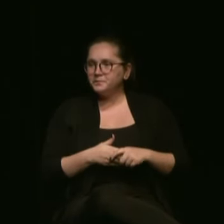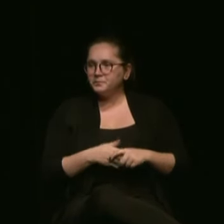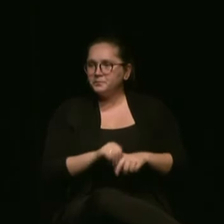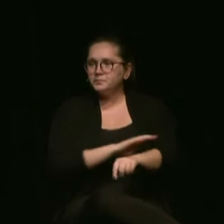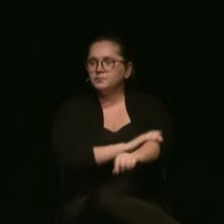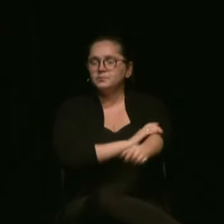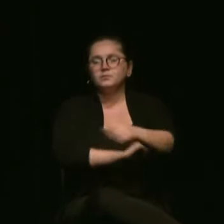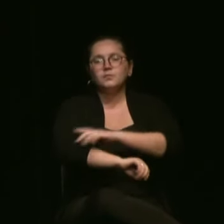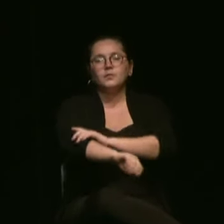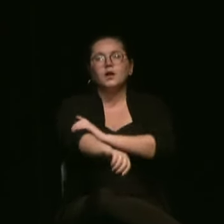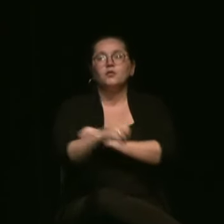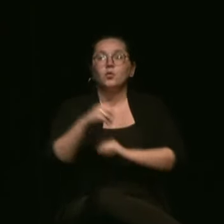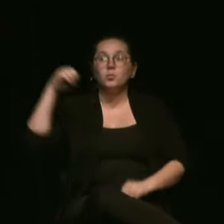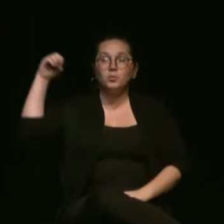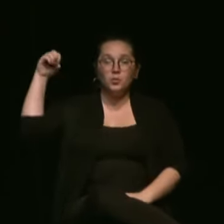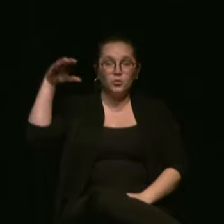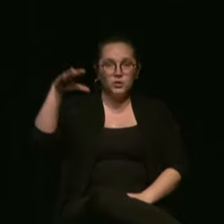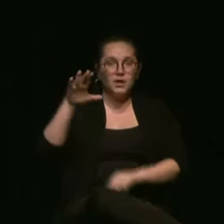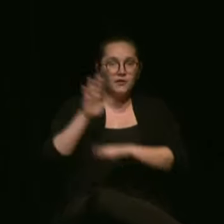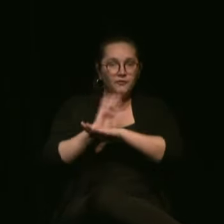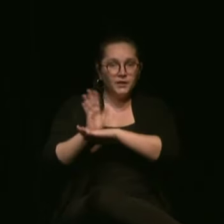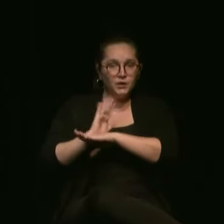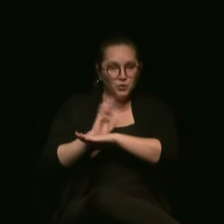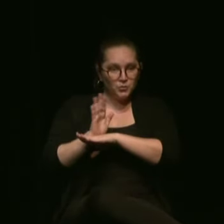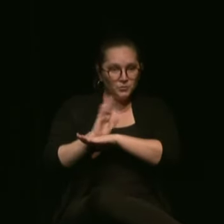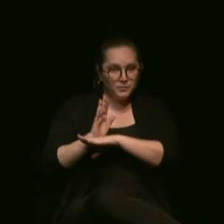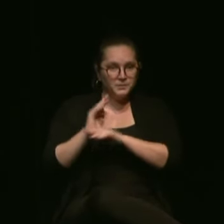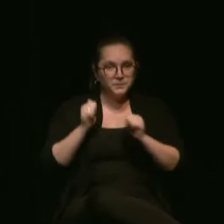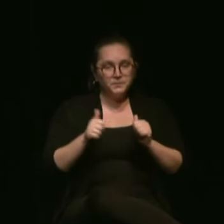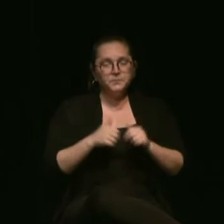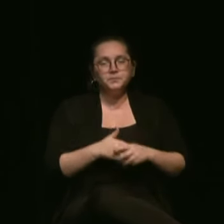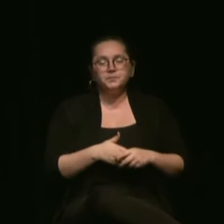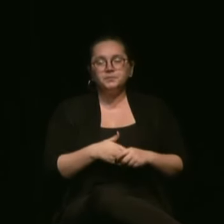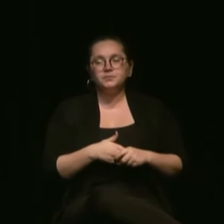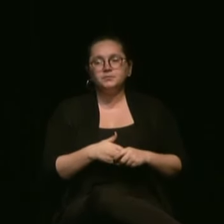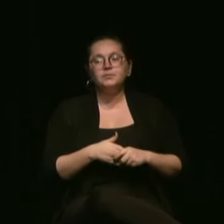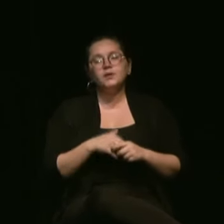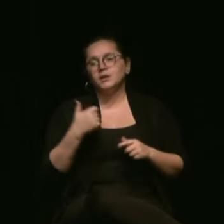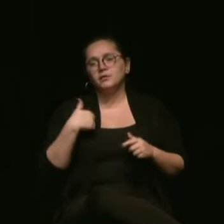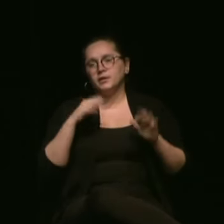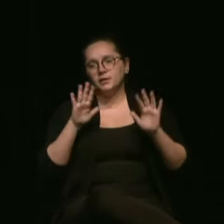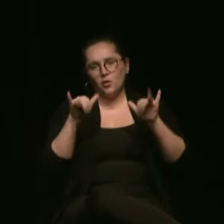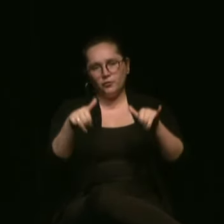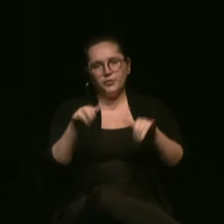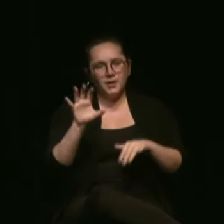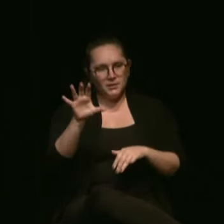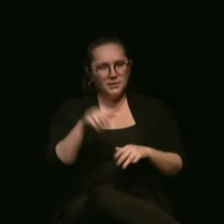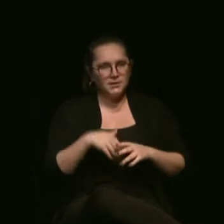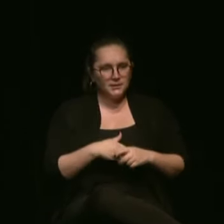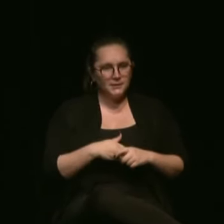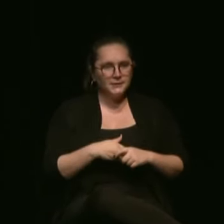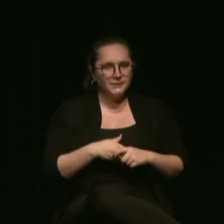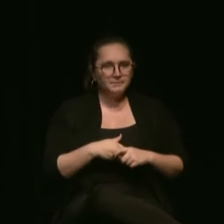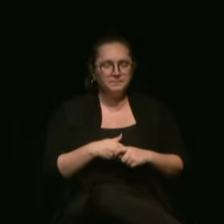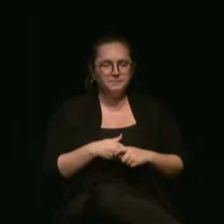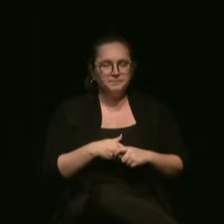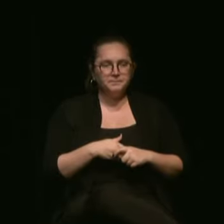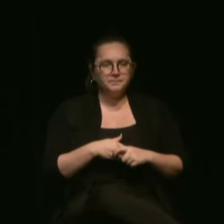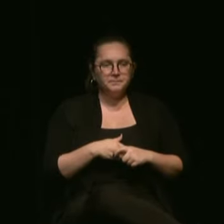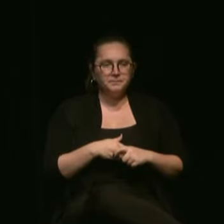Vou projetar trechos de vídeos enquanto eu falo e assim vai até o final. Eu não sei se tem